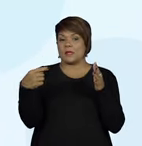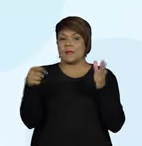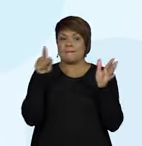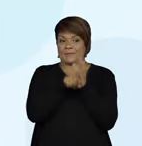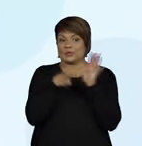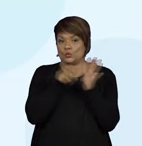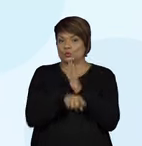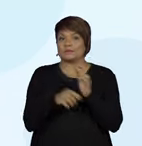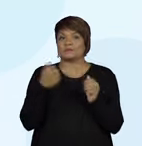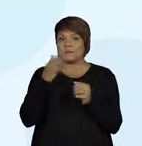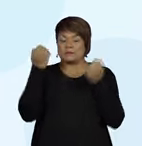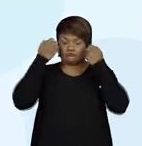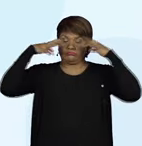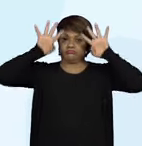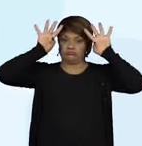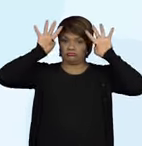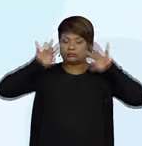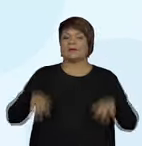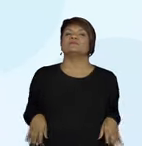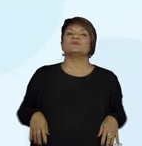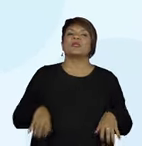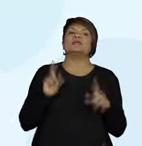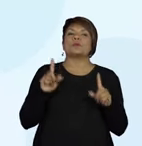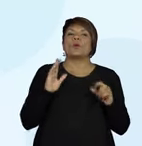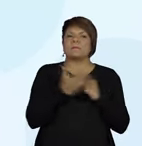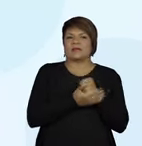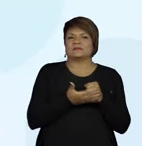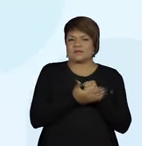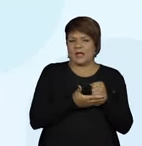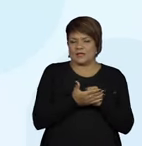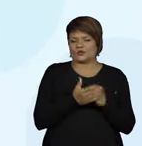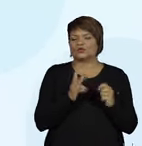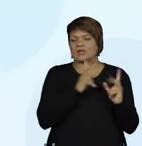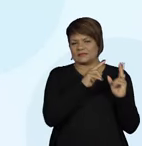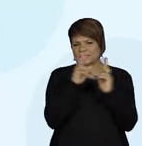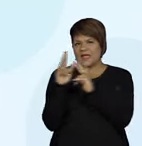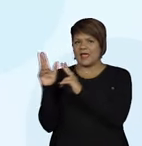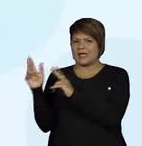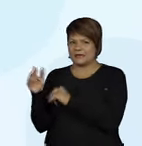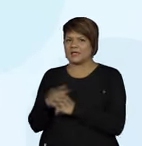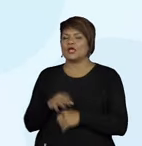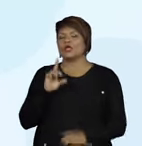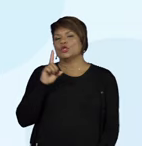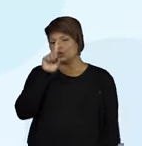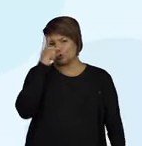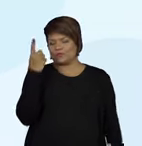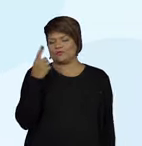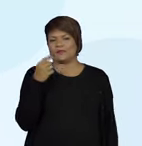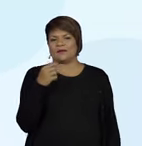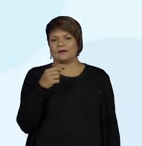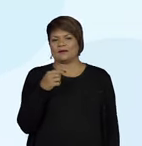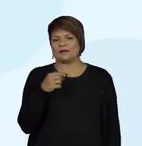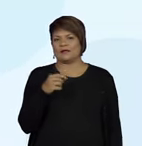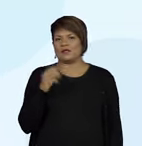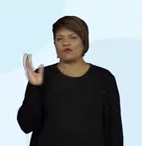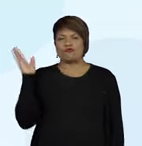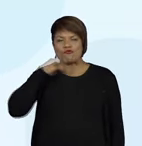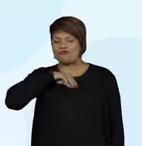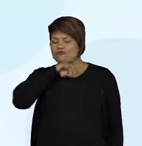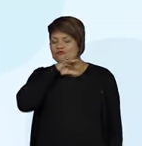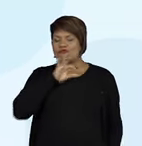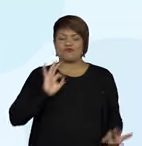É baseado na série Dúvida Cruel, que vai ao ar no canal. Na obra, respondemos as